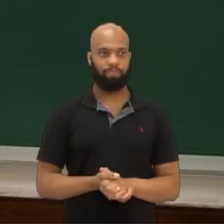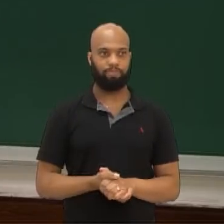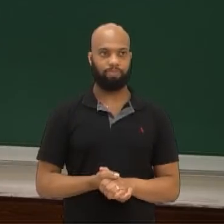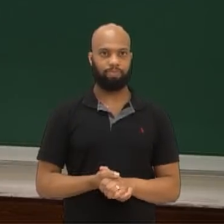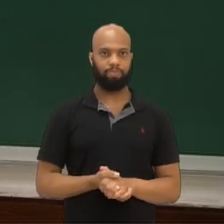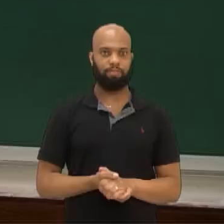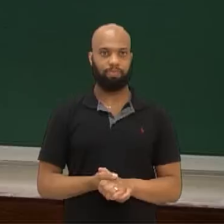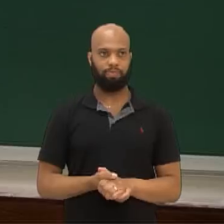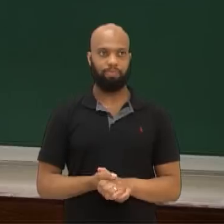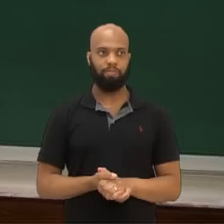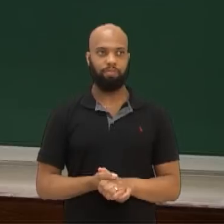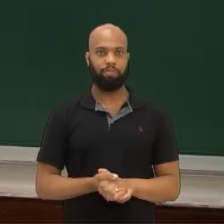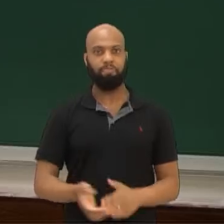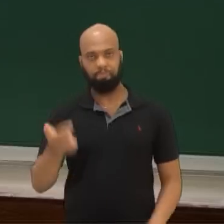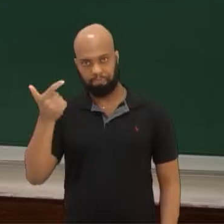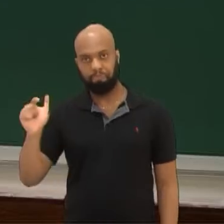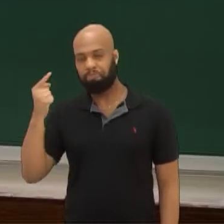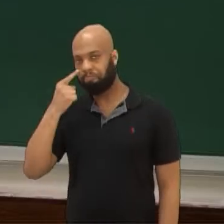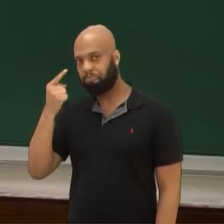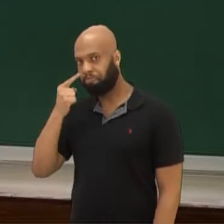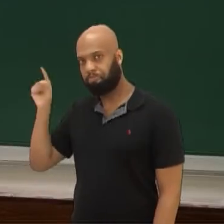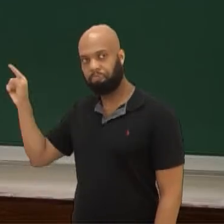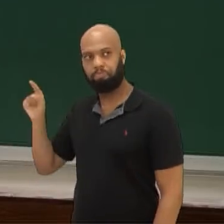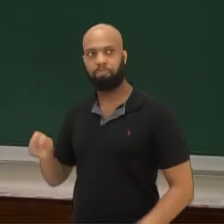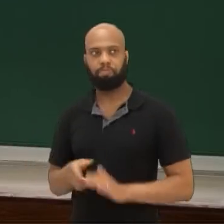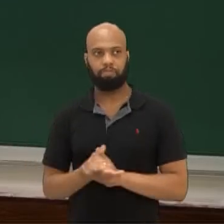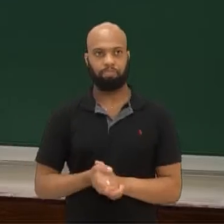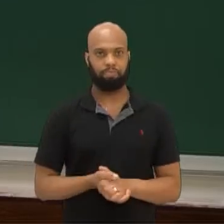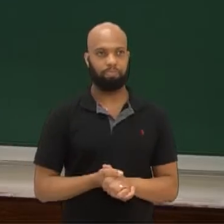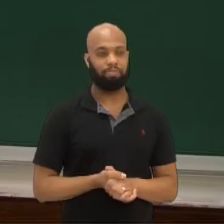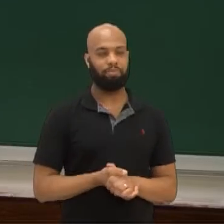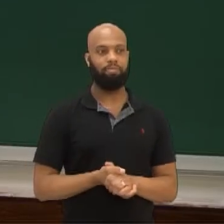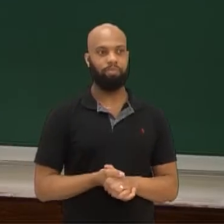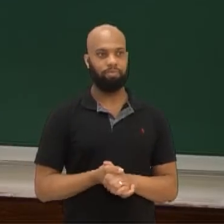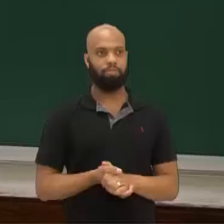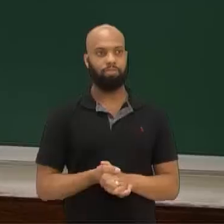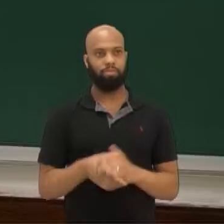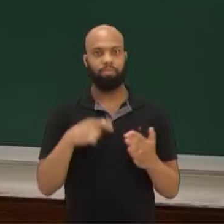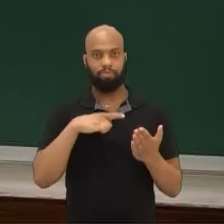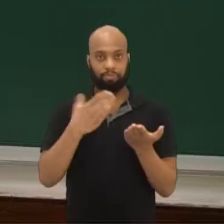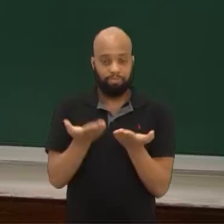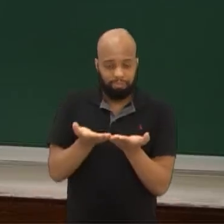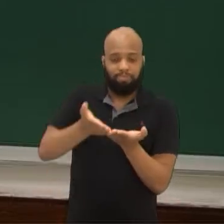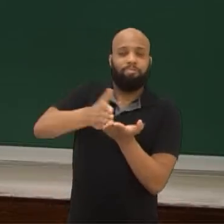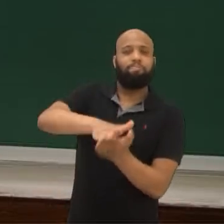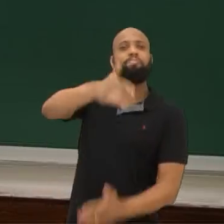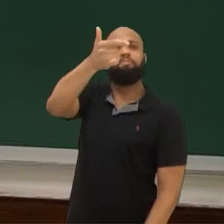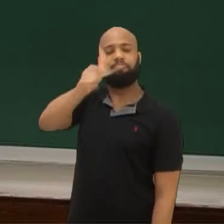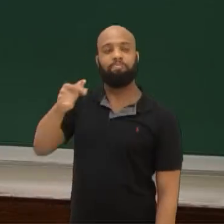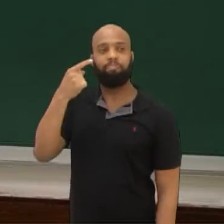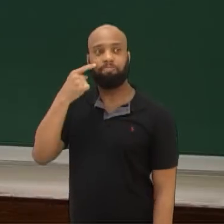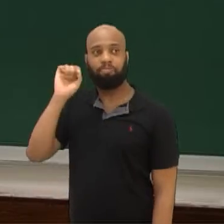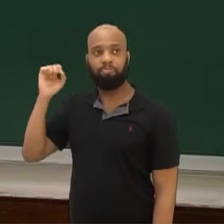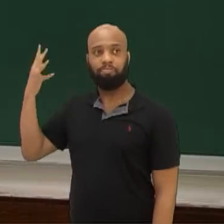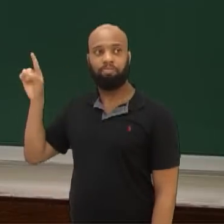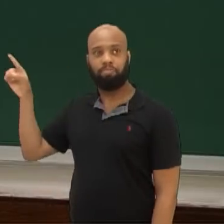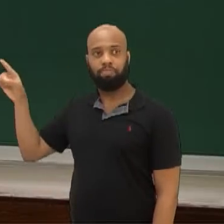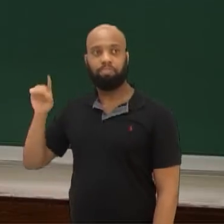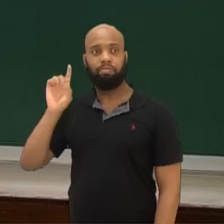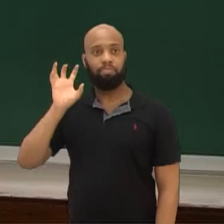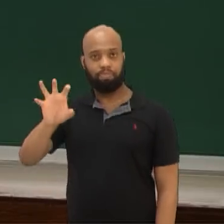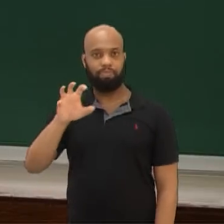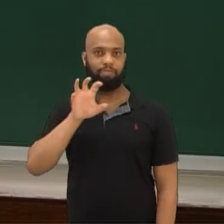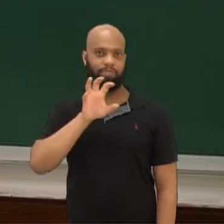novamente. Então, vamos dobrar mais uma vez. Dobrei mais uma vez. Olha o que aconteceu aqui. Ele